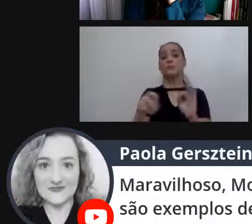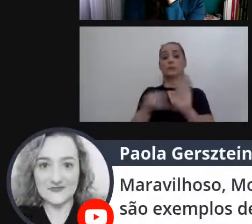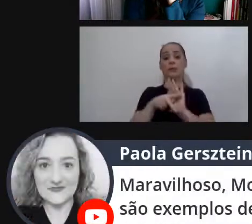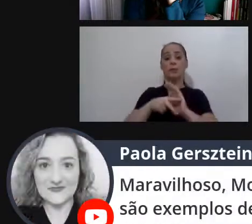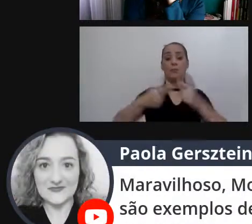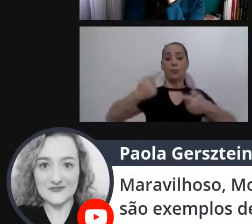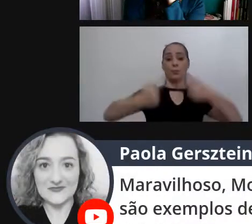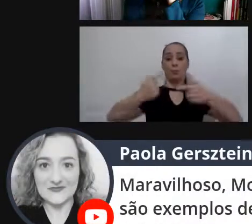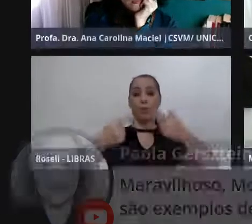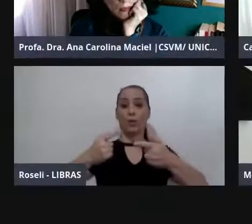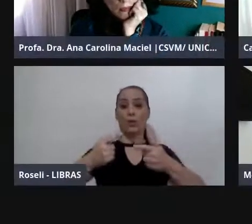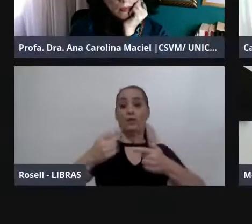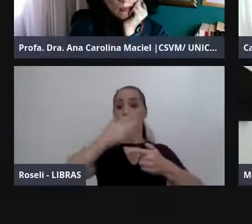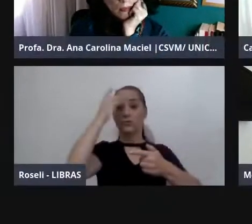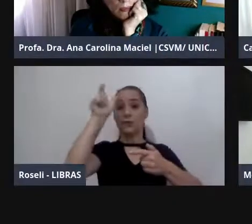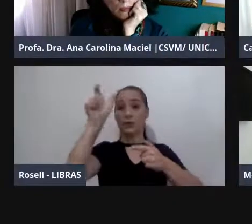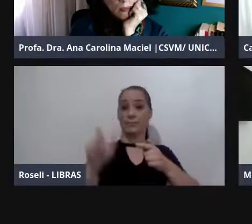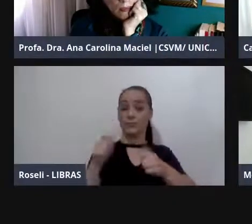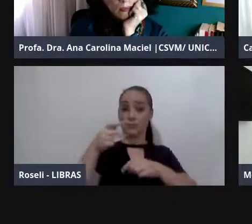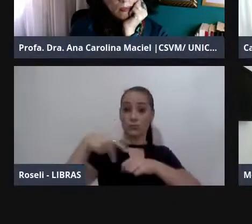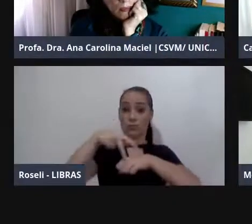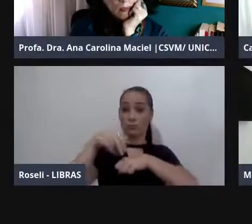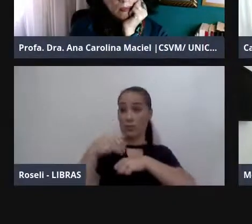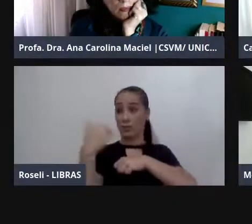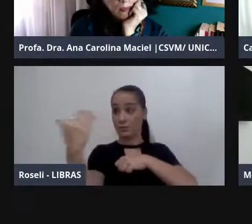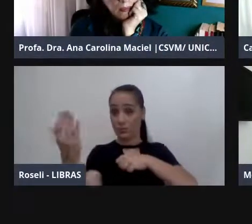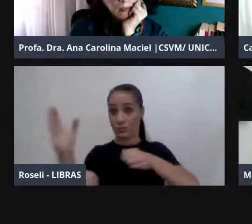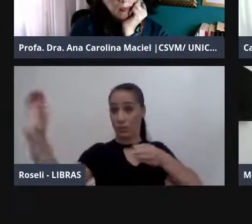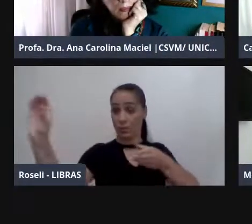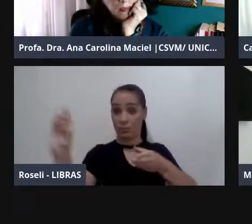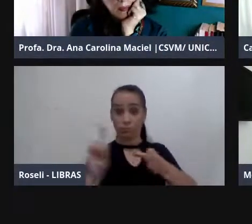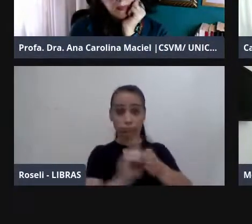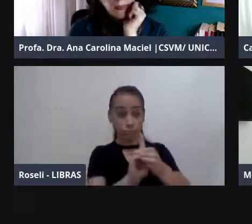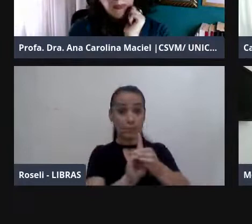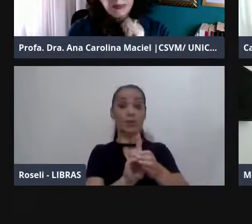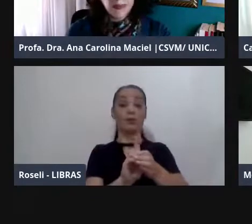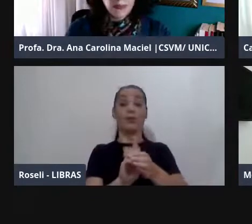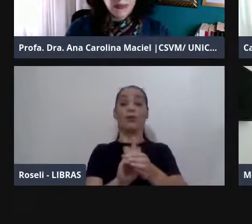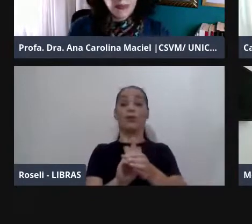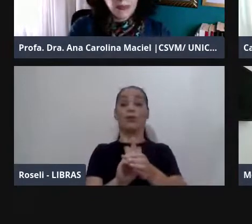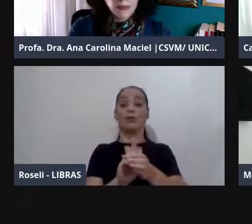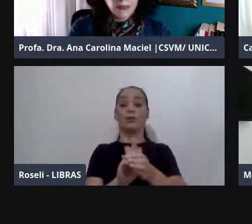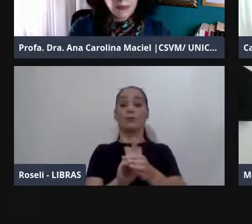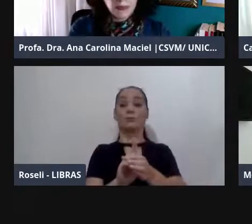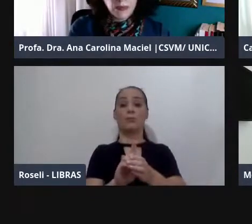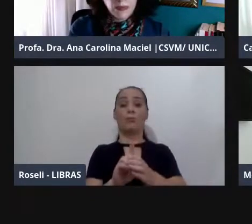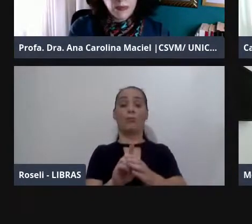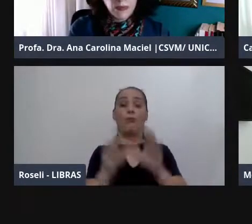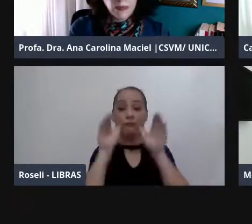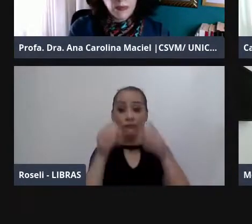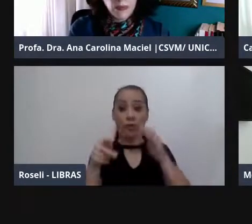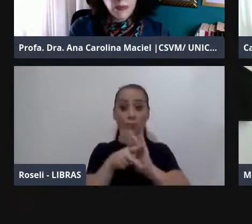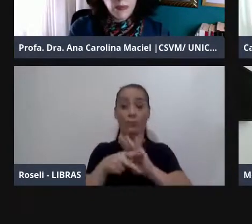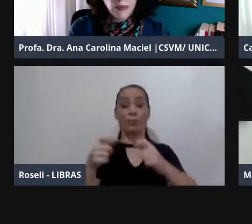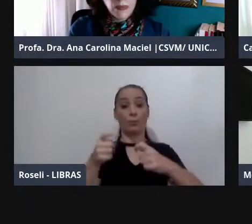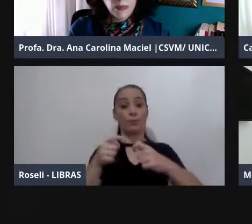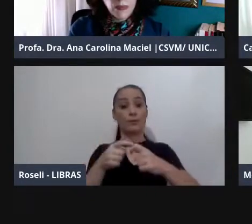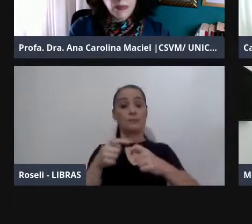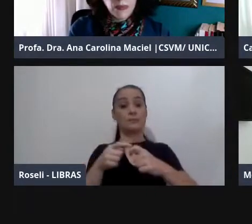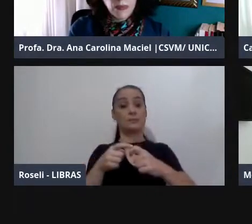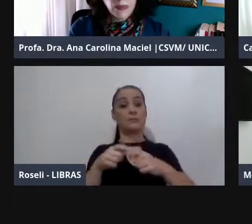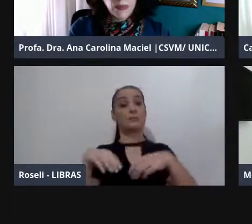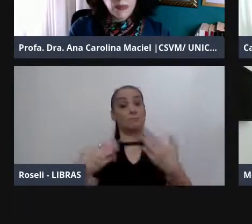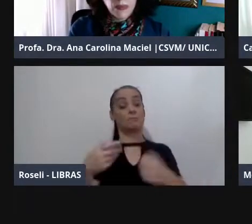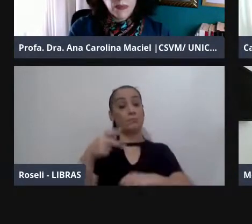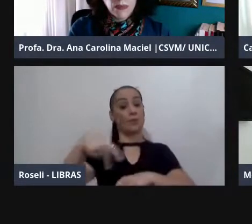migratória voltada para essa questão. Você tem países hoje, por exemplo, já que o foco é a medicina, você tem países que se